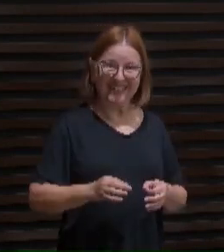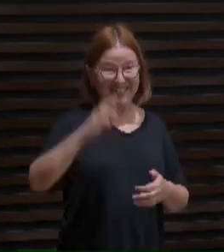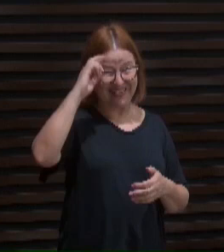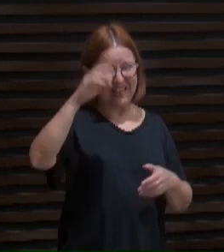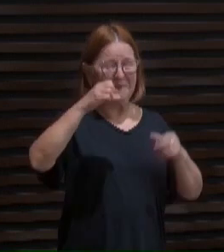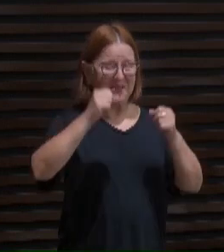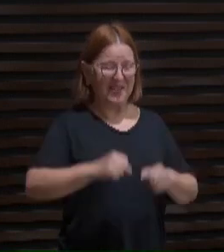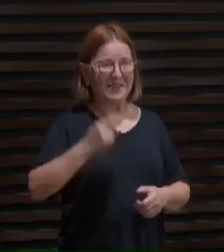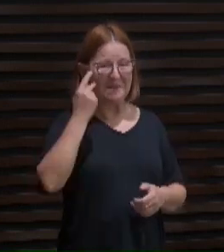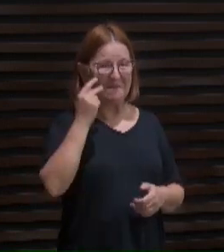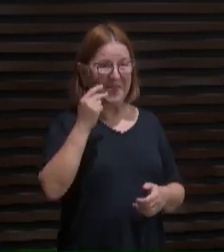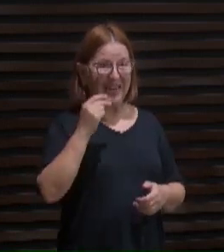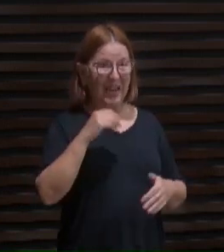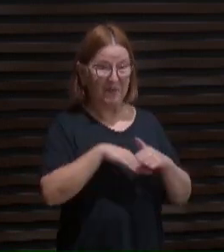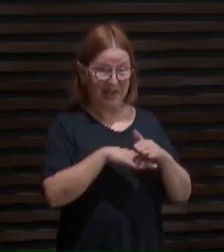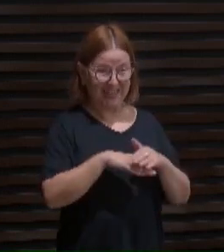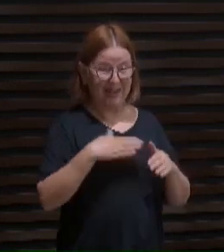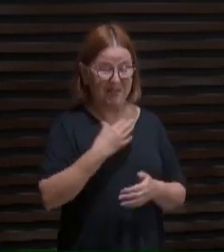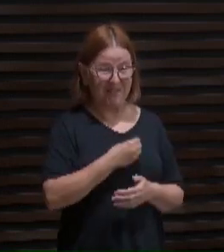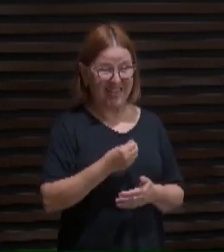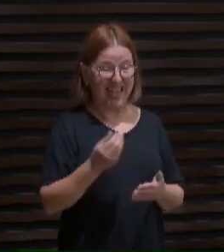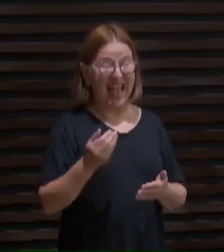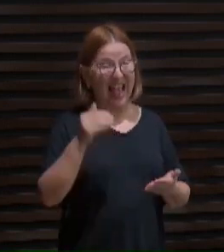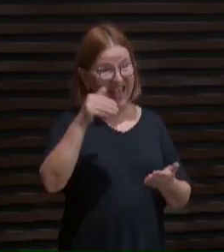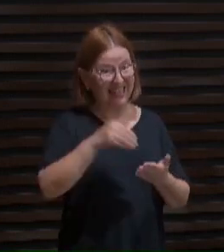para guardar o meu depósito até o dia final.